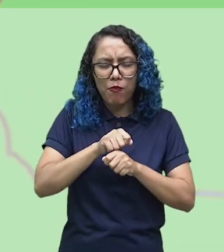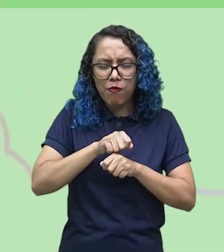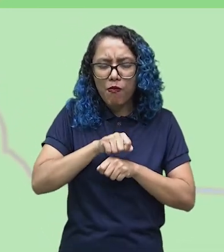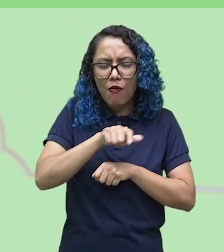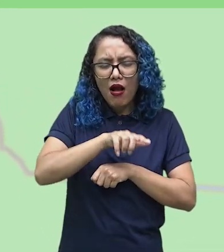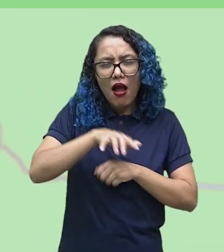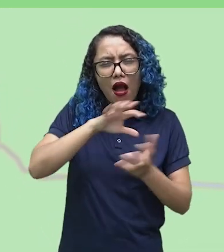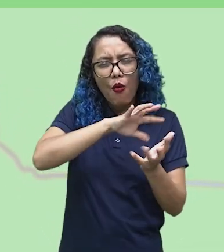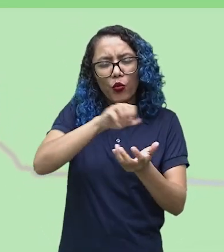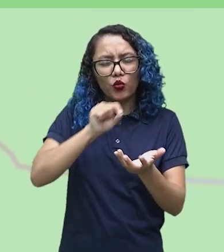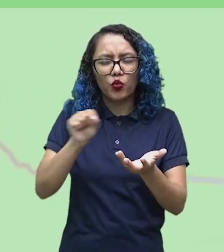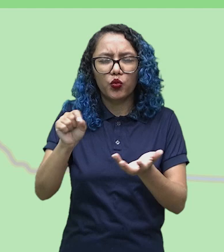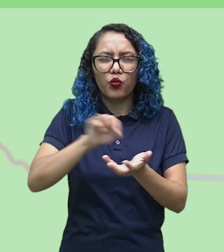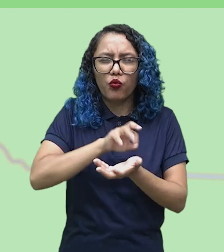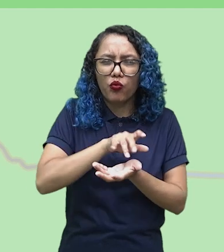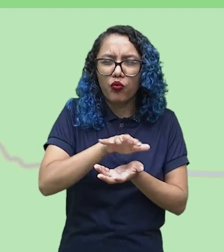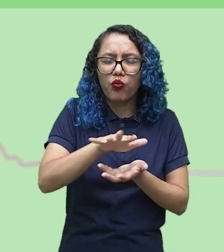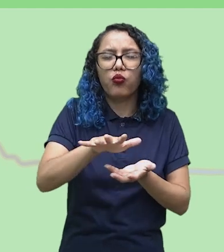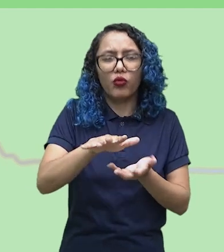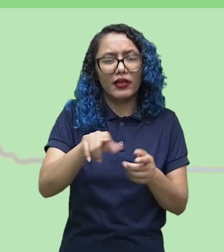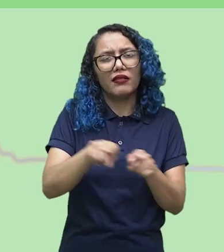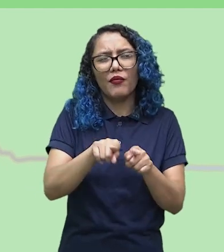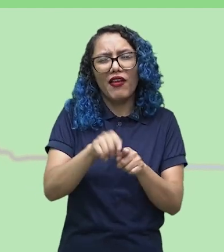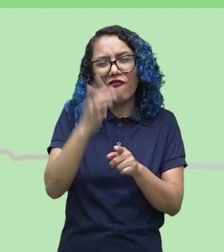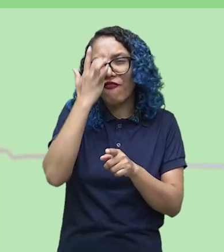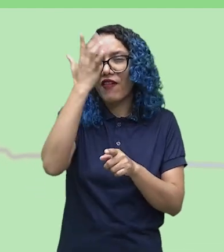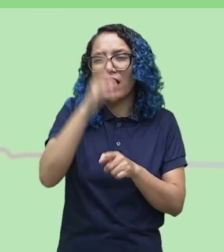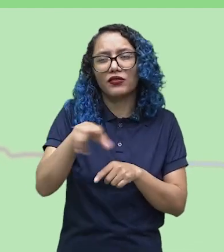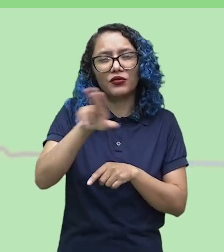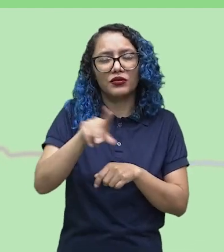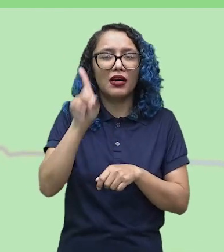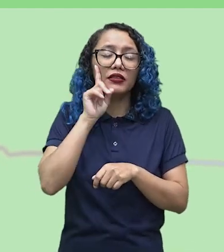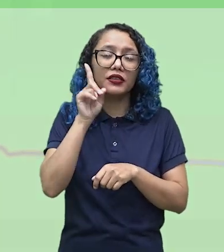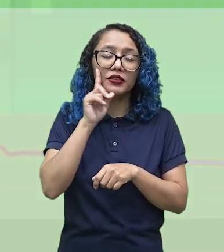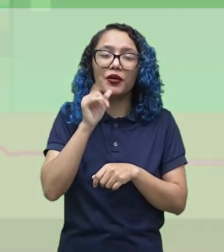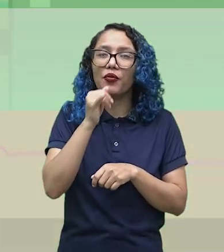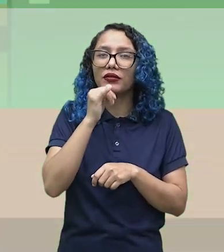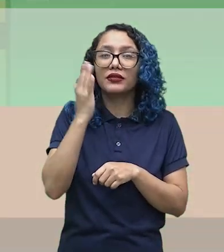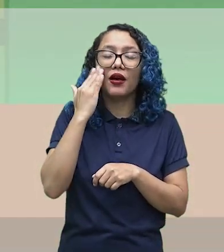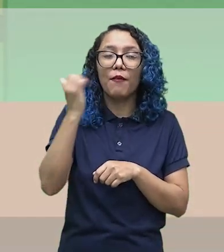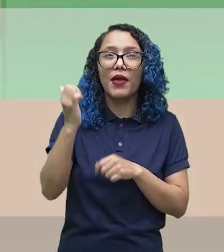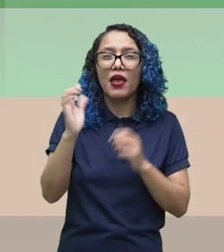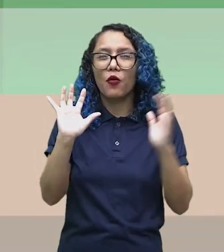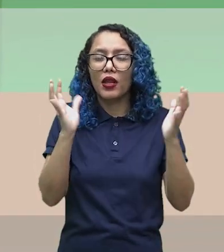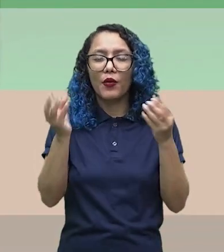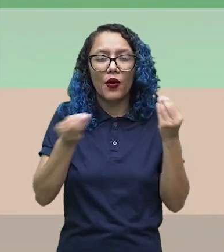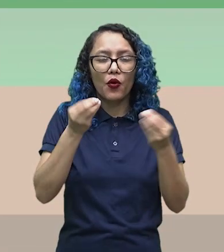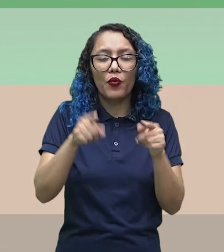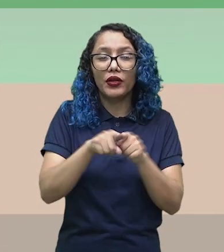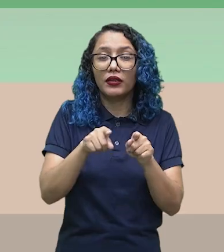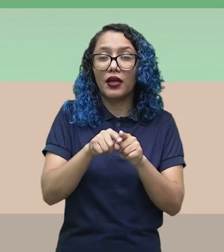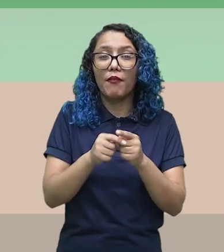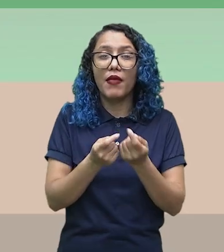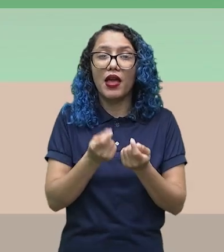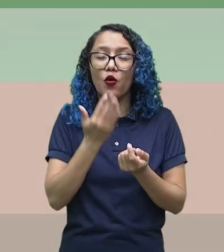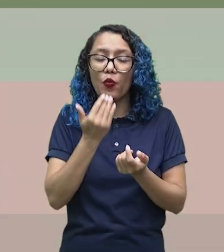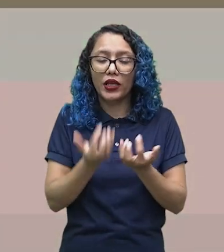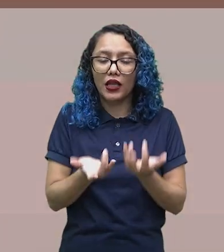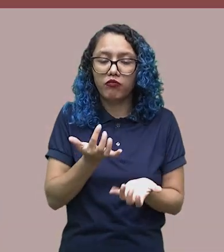todo o mundo e é muito prática para o nosso cotidiano, desde a previsão do tempo até o cozimento dos